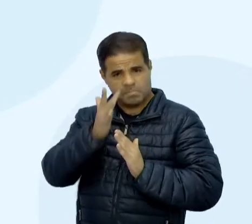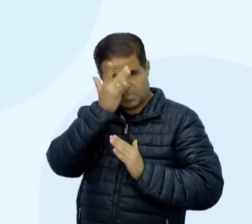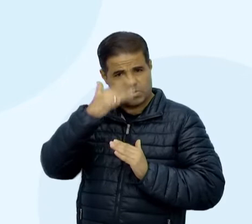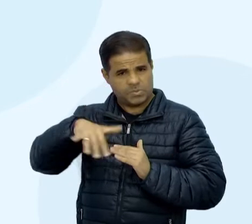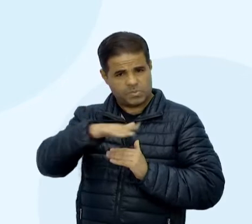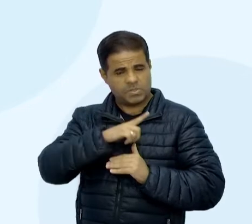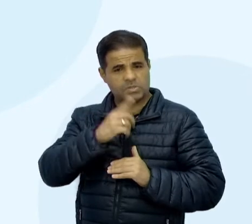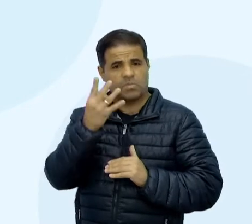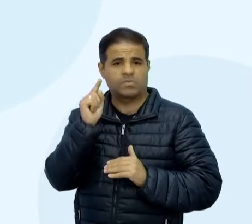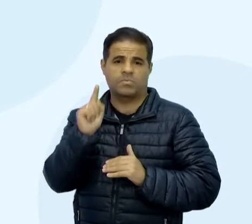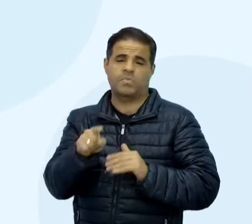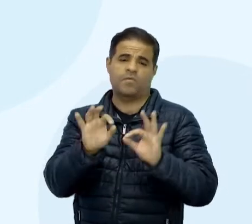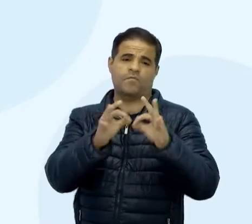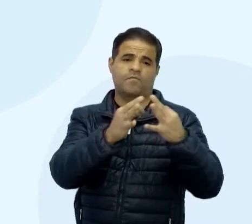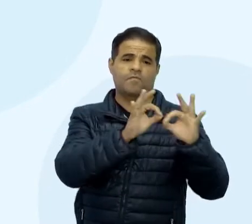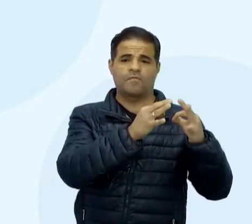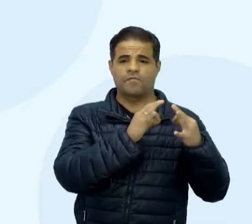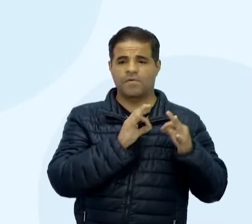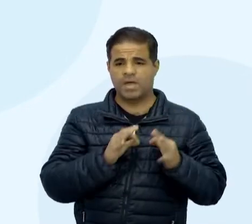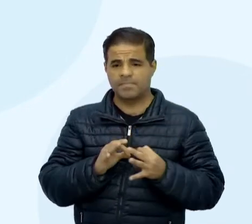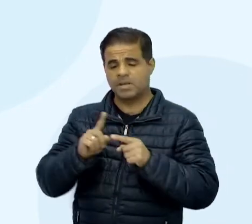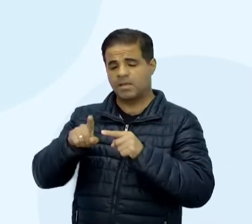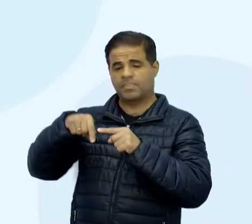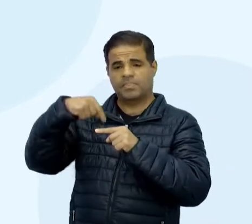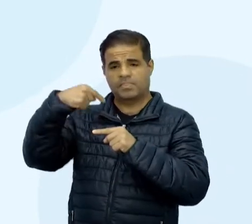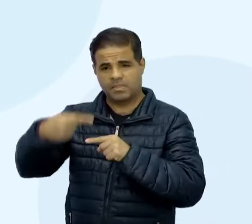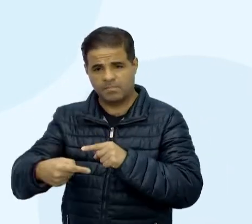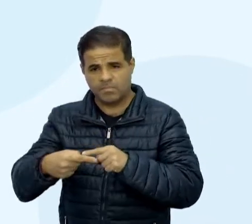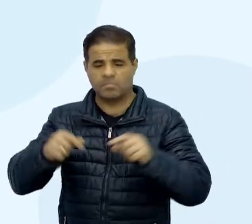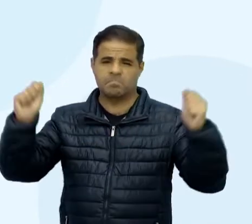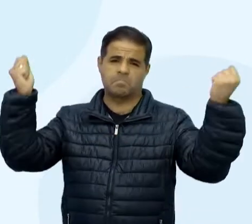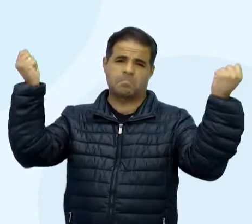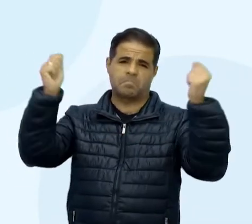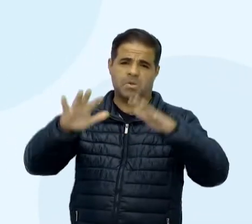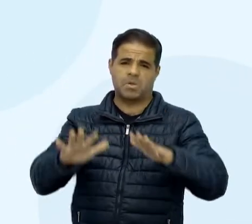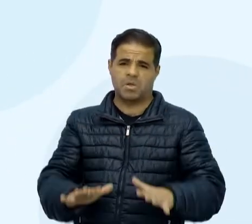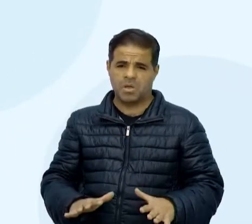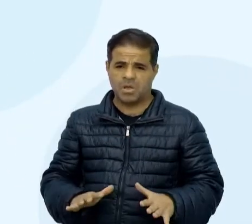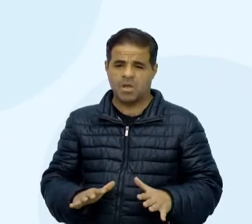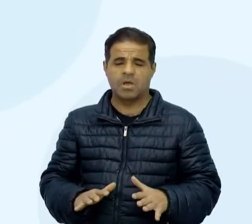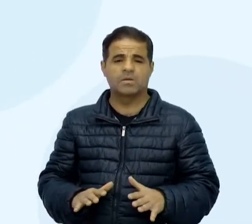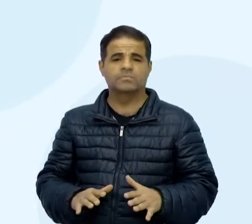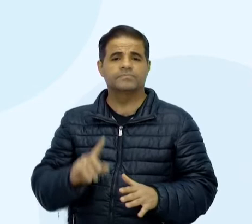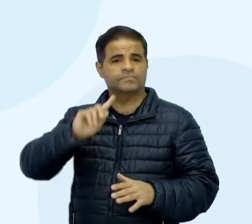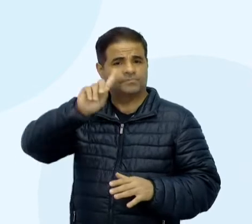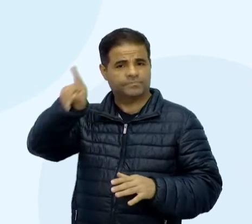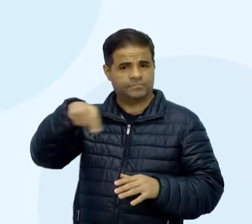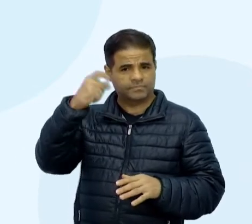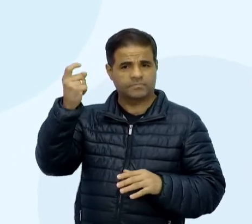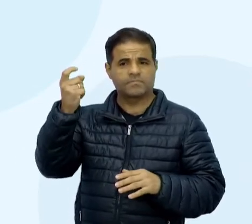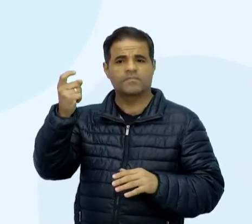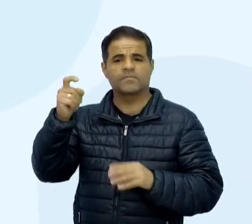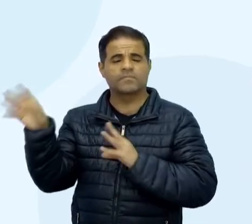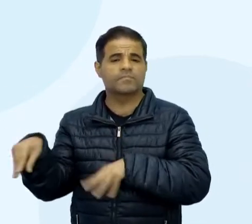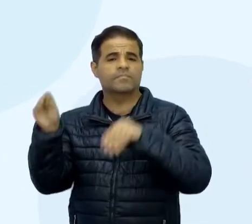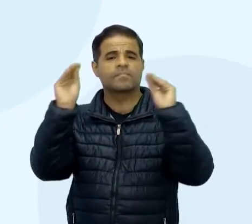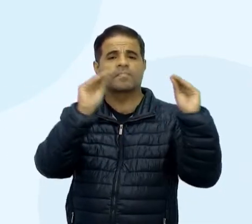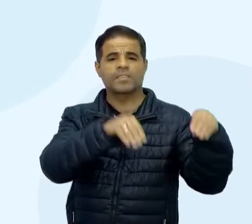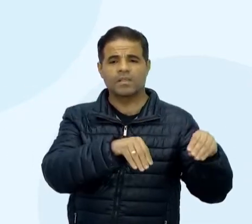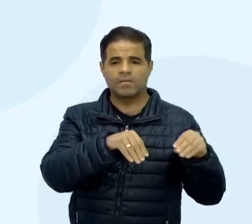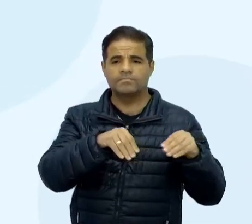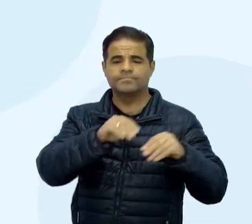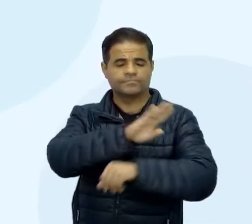menos 4.000 famílias, tá? E após a sua demolição, uma parte dos seus ex-moradores migrou para o Morro